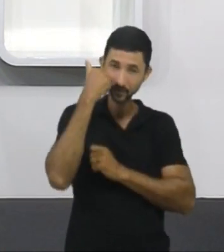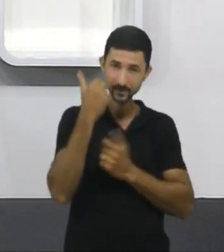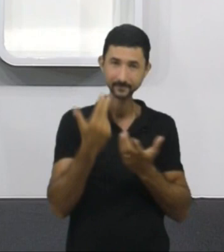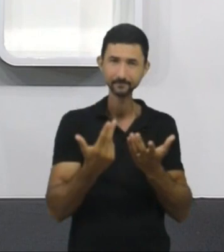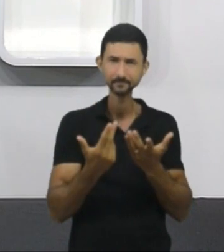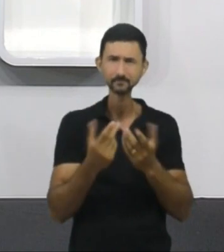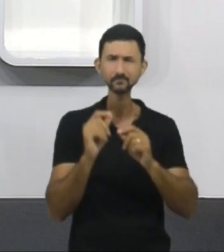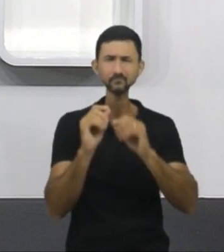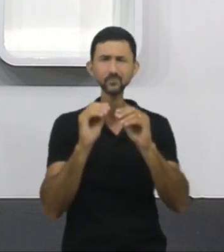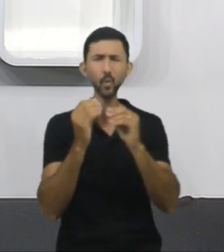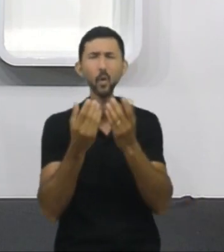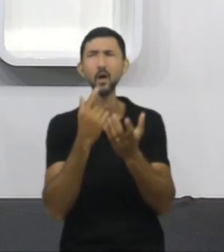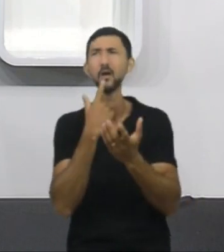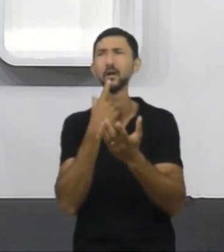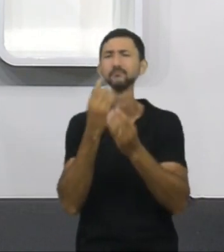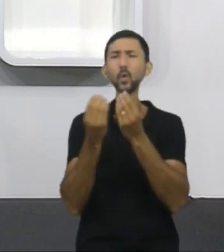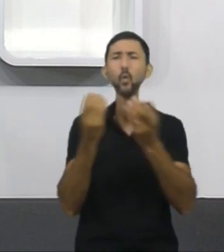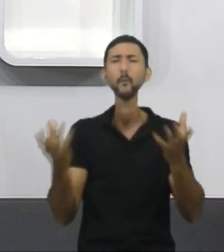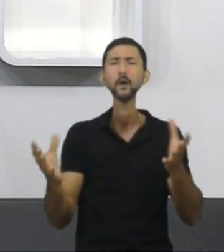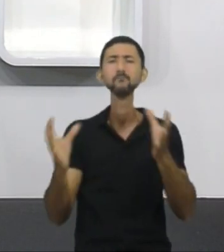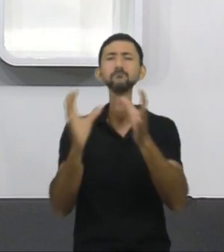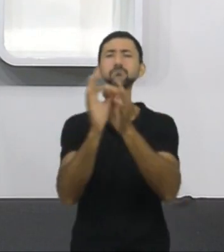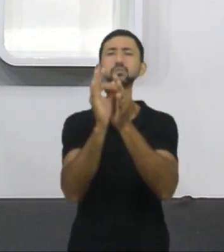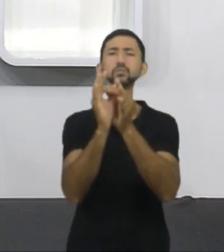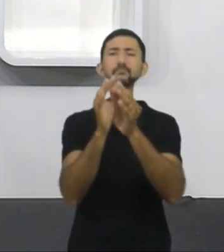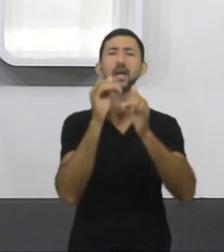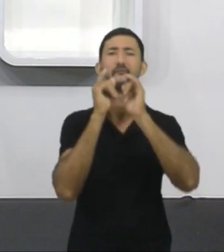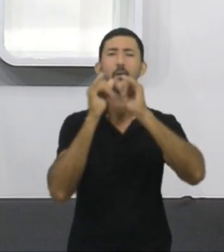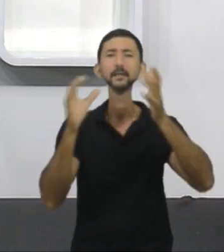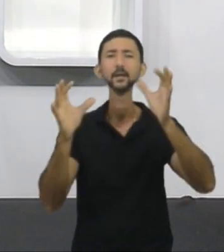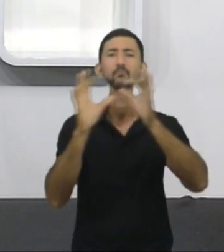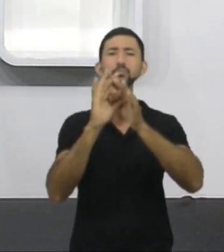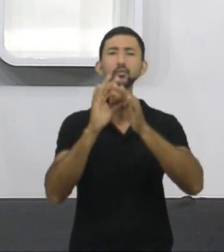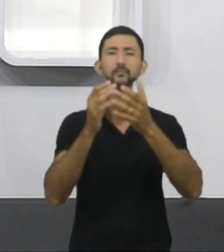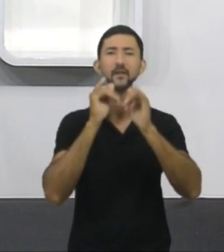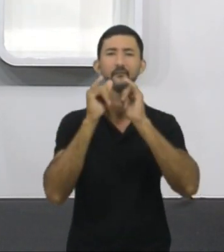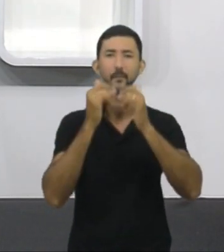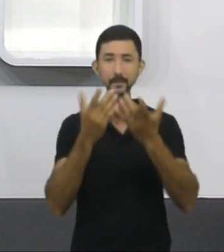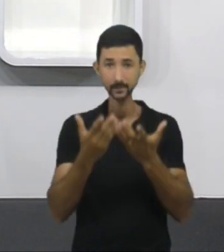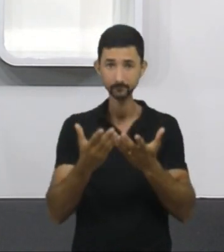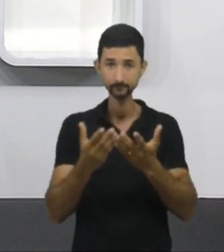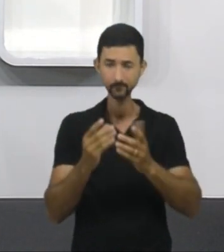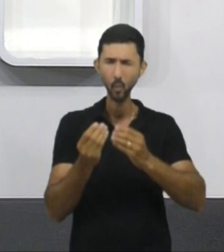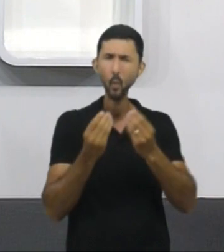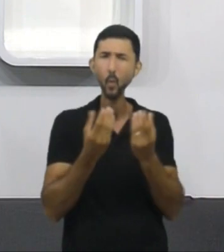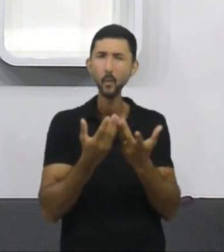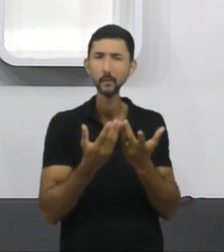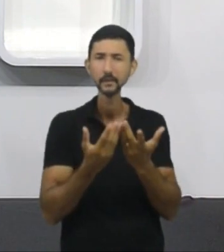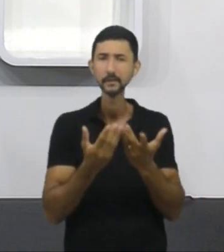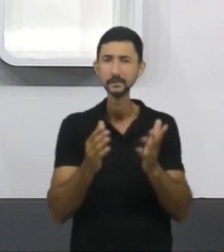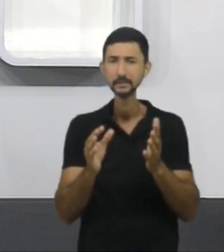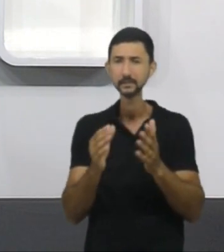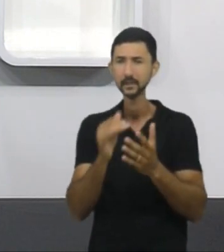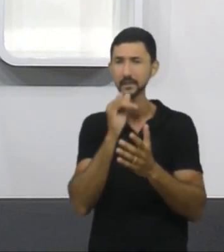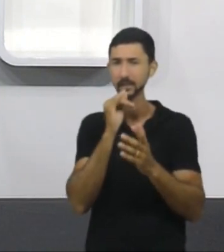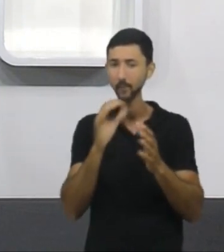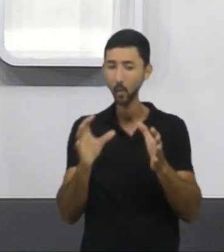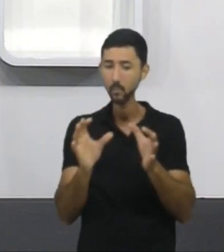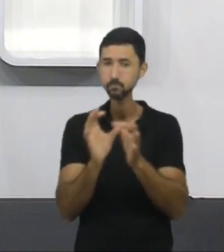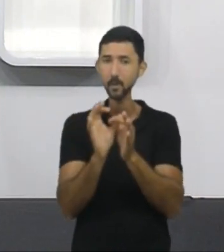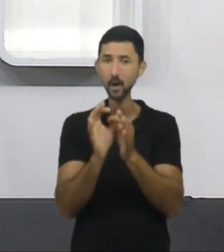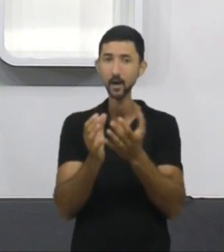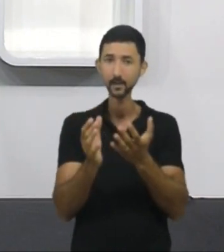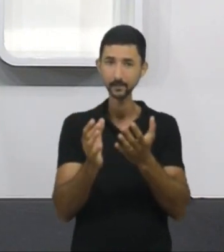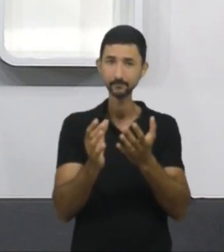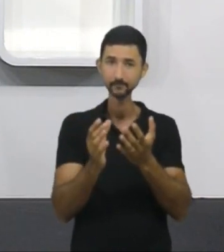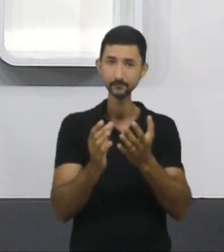vergonha. Como é que eu faço para juntar essas duas informações, que são informações independentes? Eu uso um conector, que